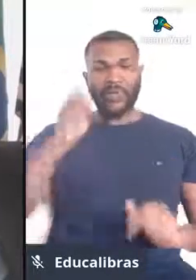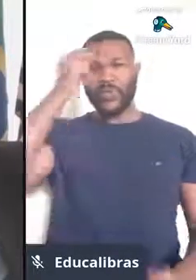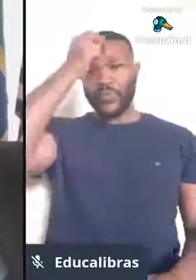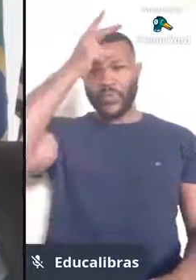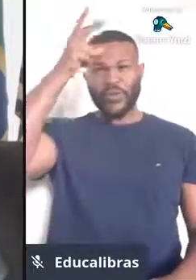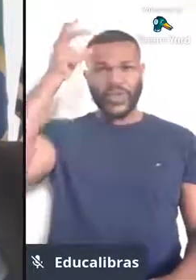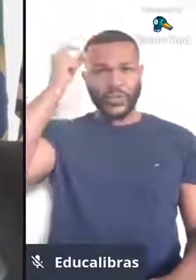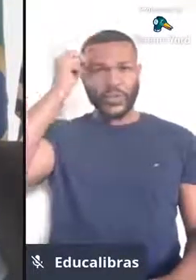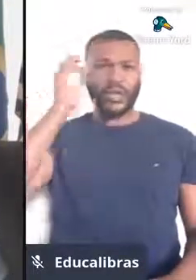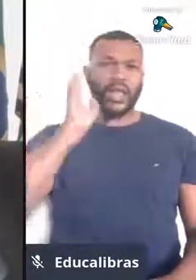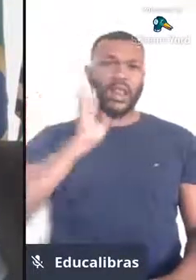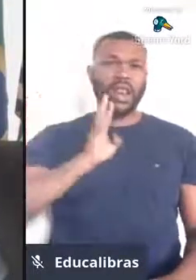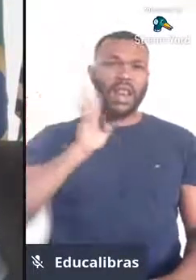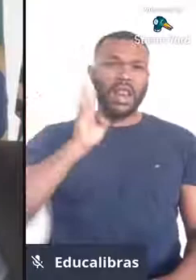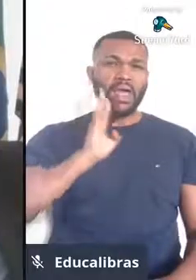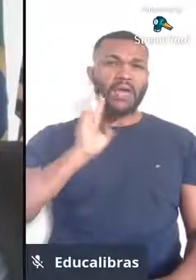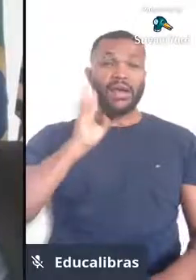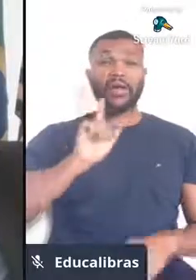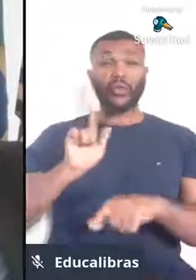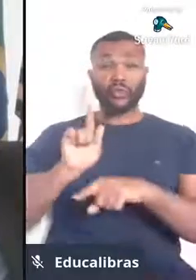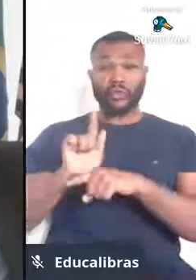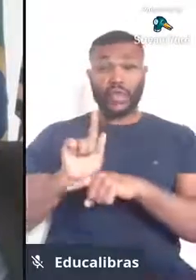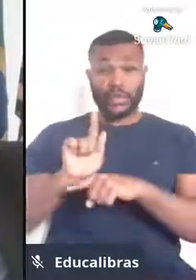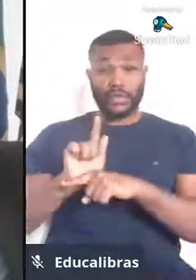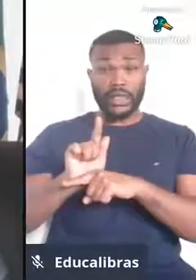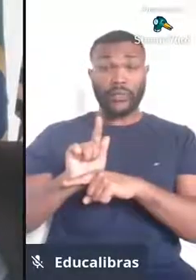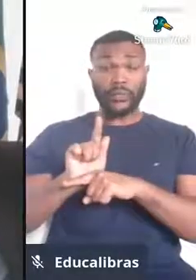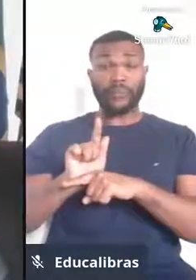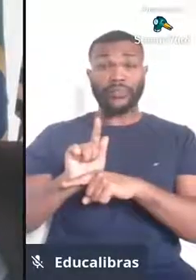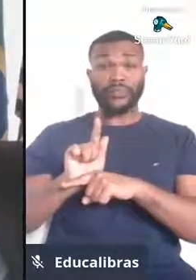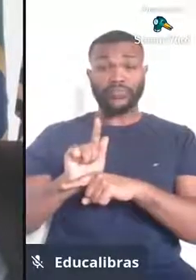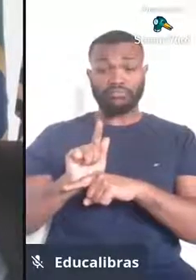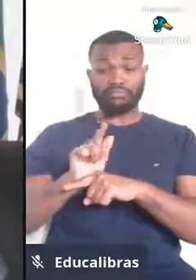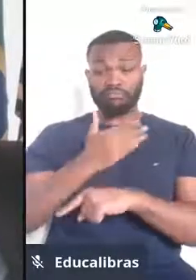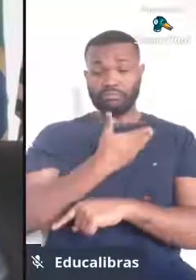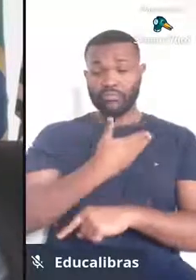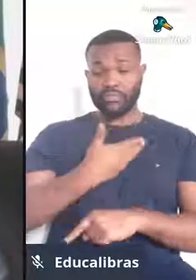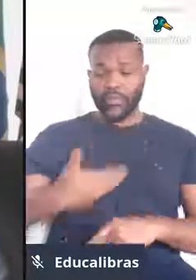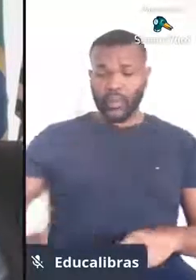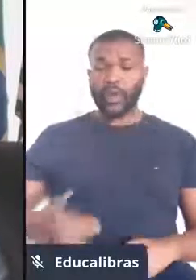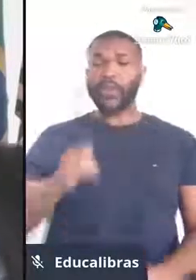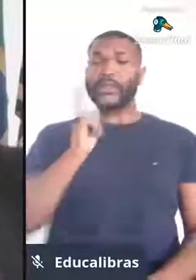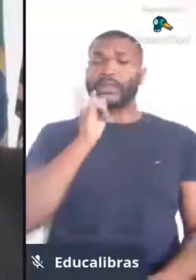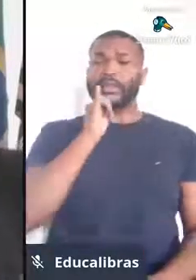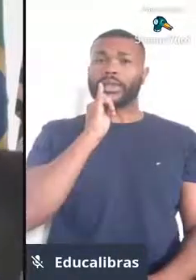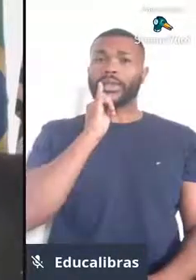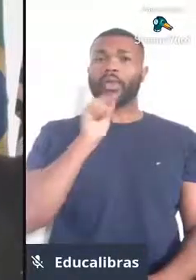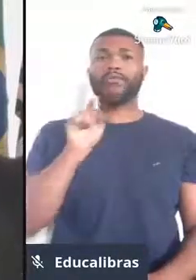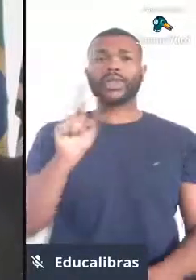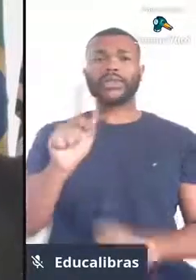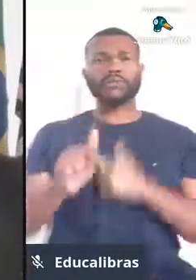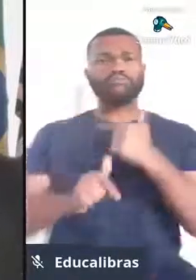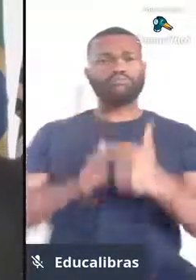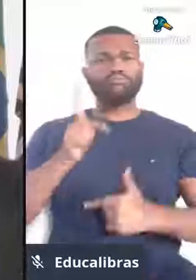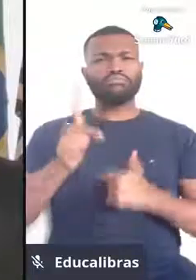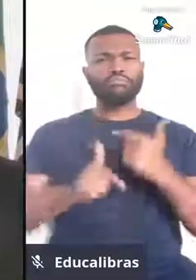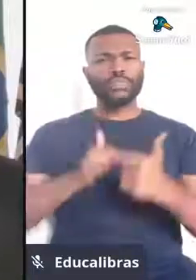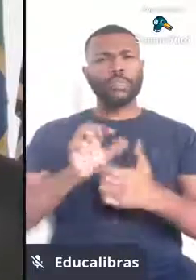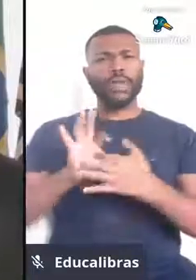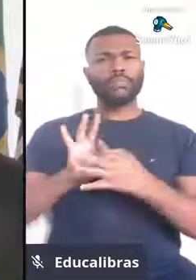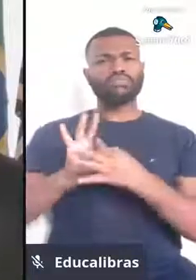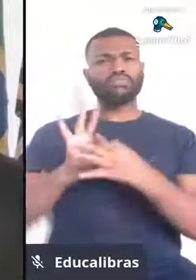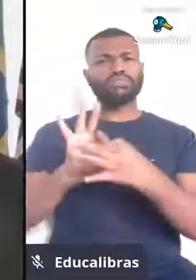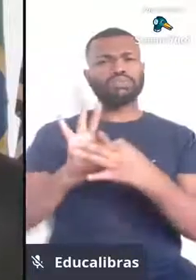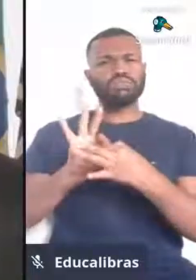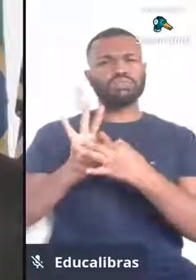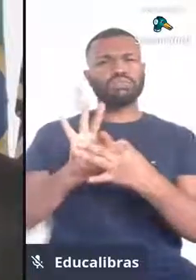legal, gestão pública, porque você tem, quanto mais integrado, né, e